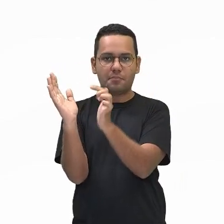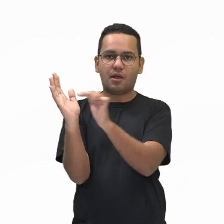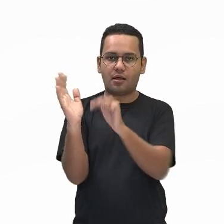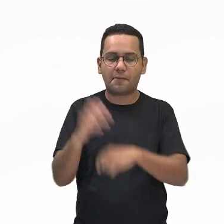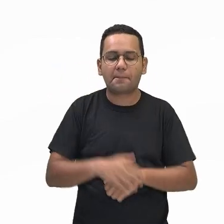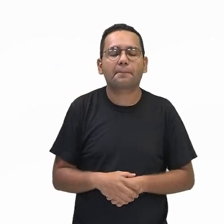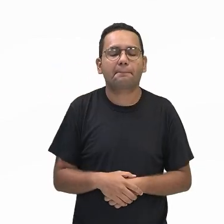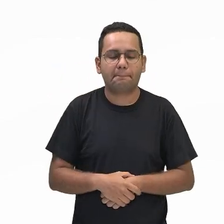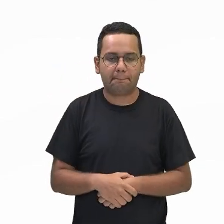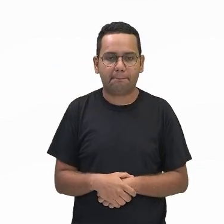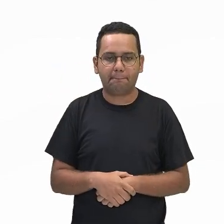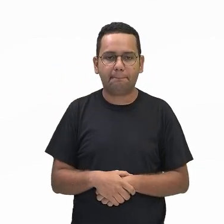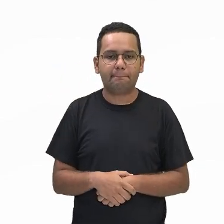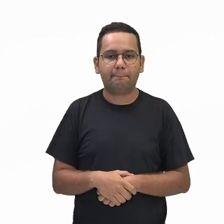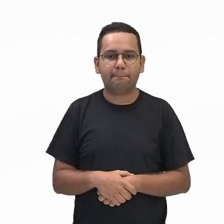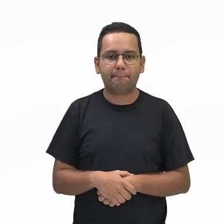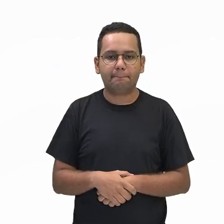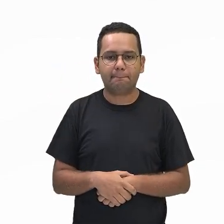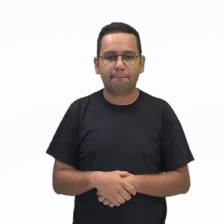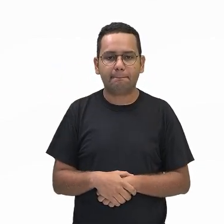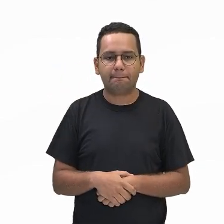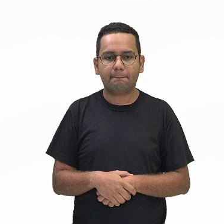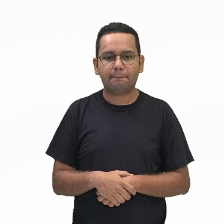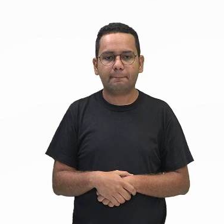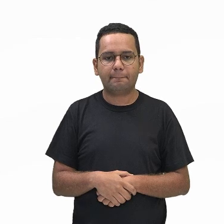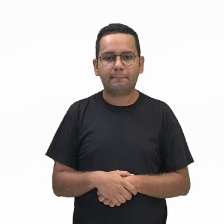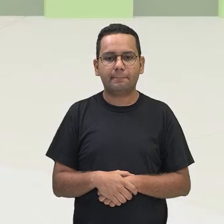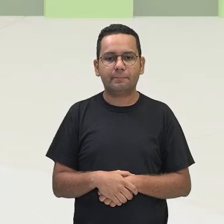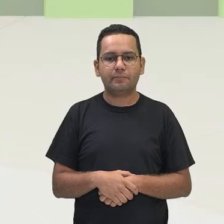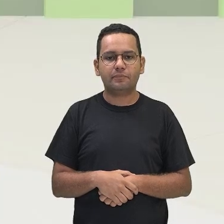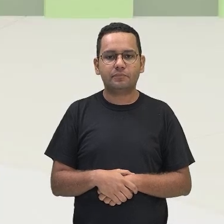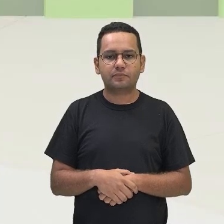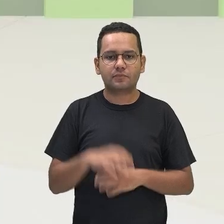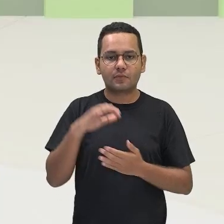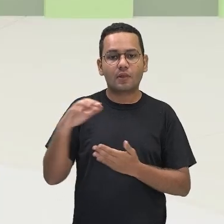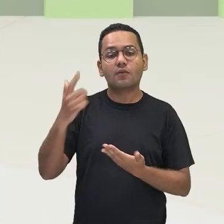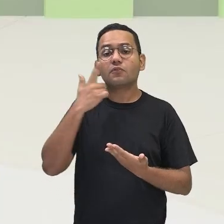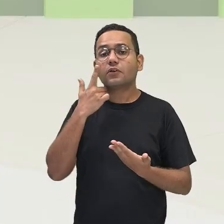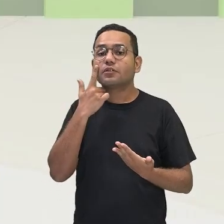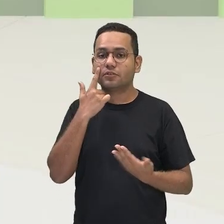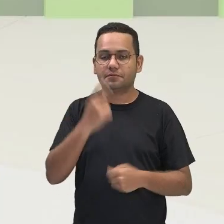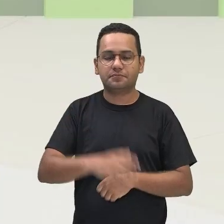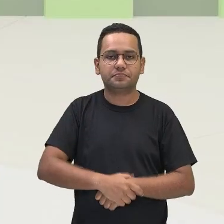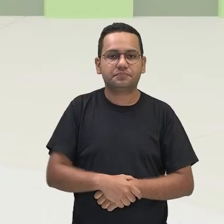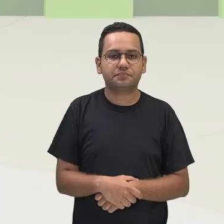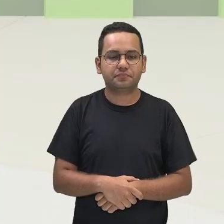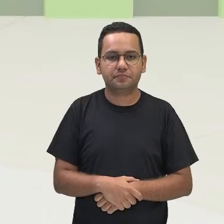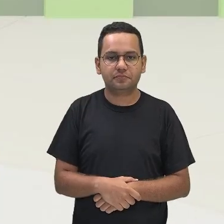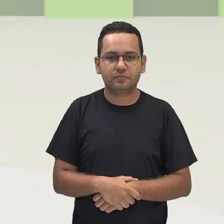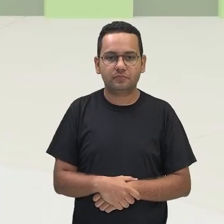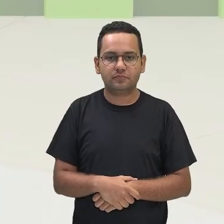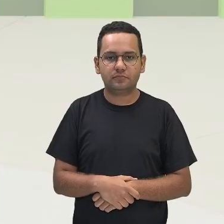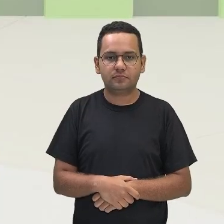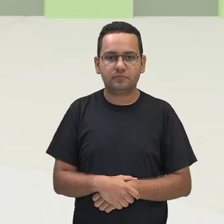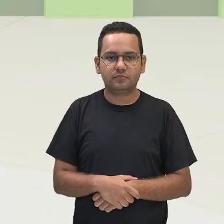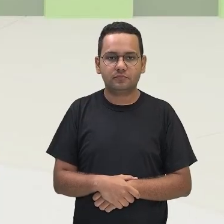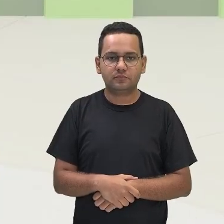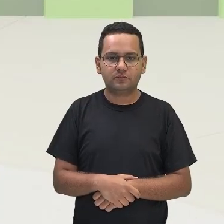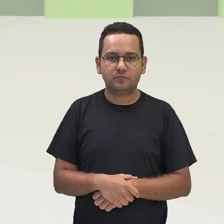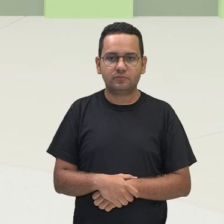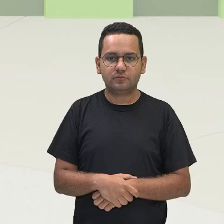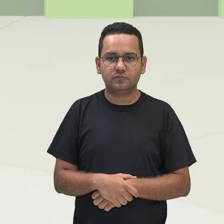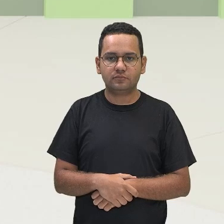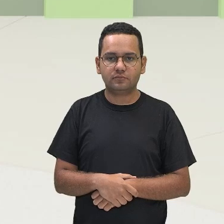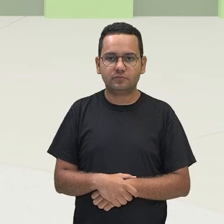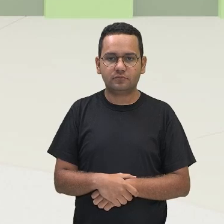certo? Então, na prática, o que ele fez? A gente vai observar aqui o experimento de Mendel. Então, na prática, ele cruzou ali